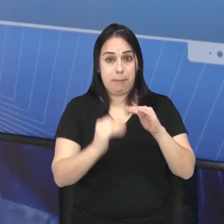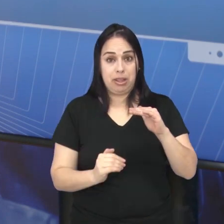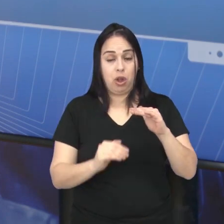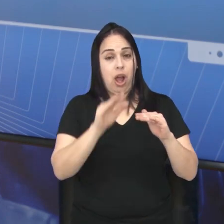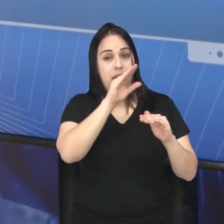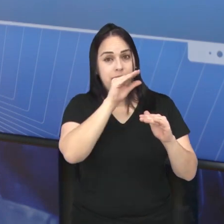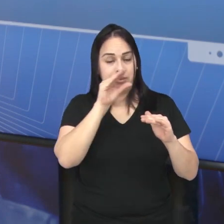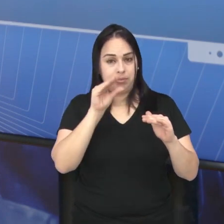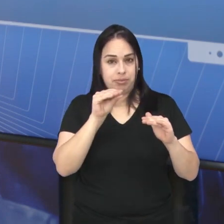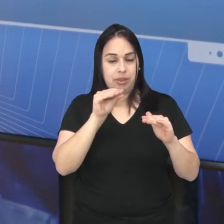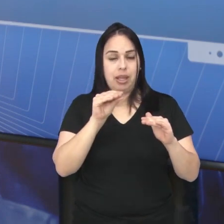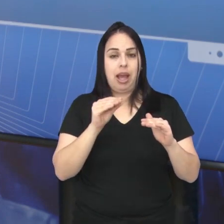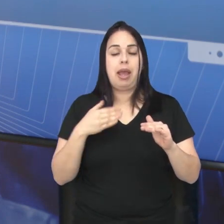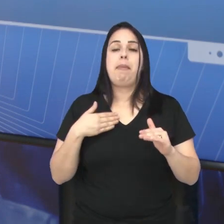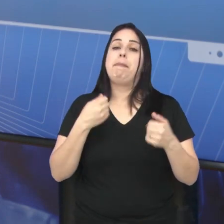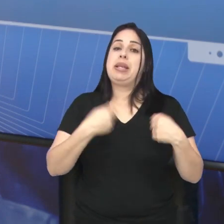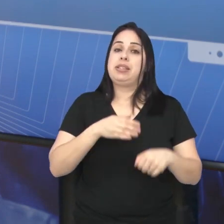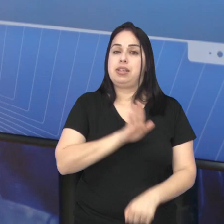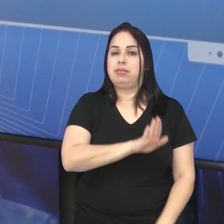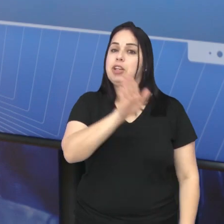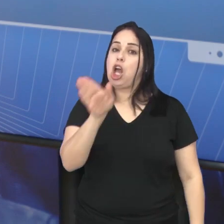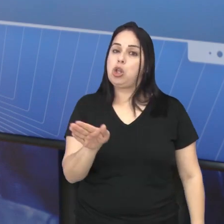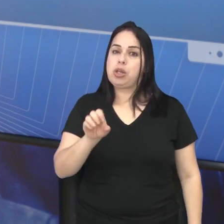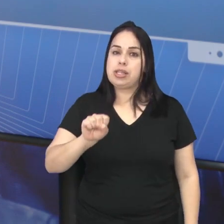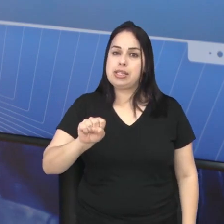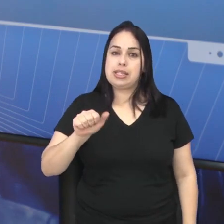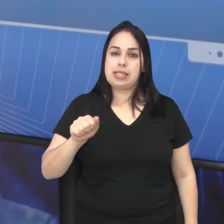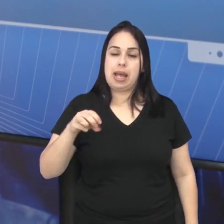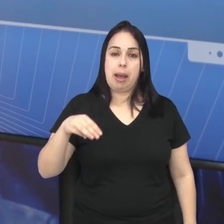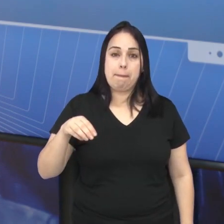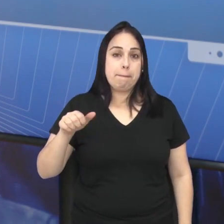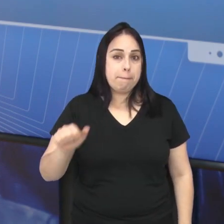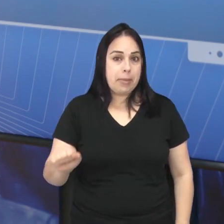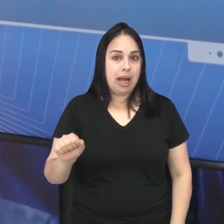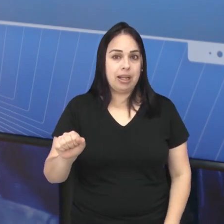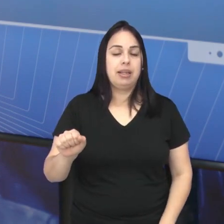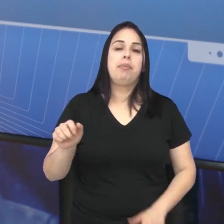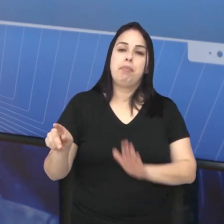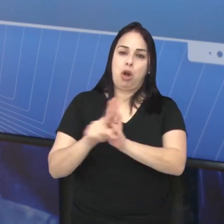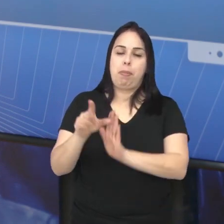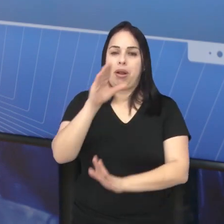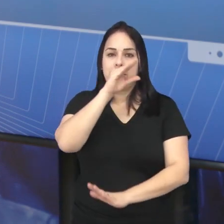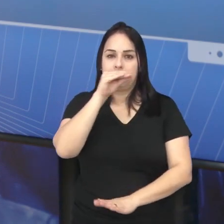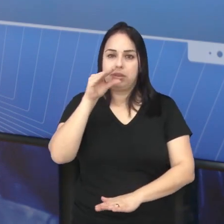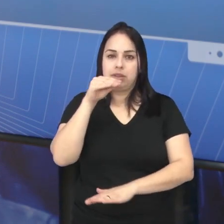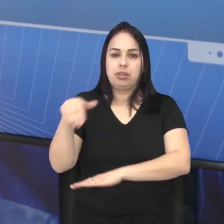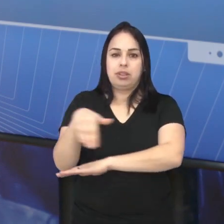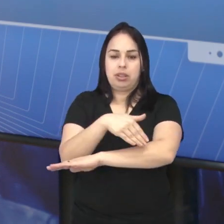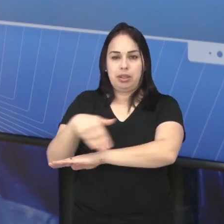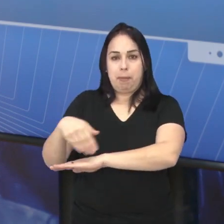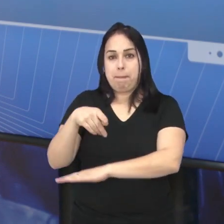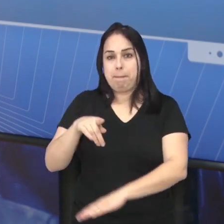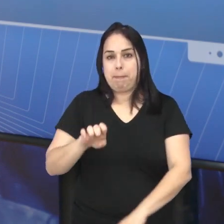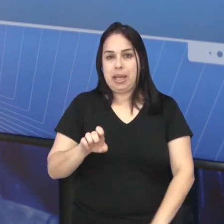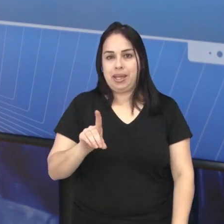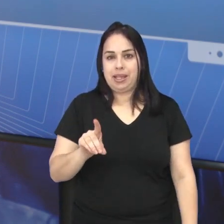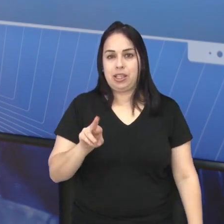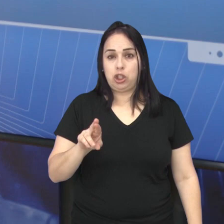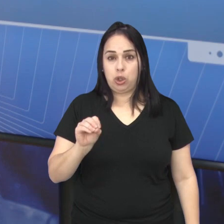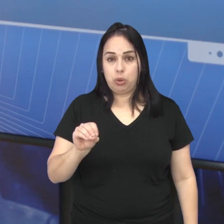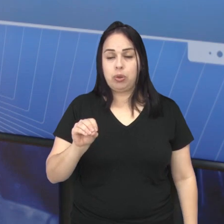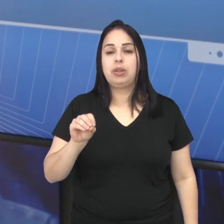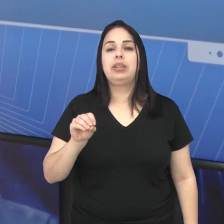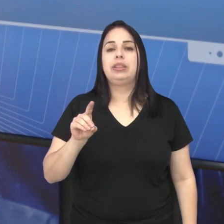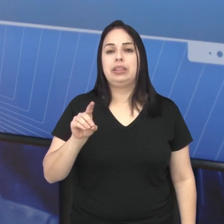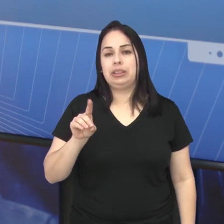de idade, né, para os adolescentes, é o SAMA. É o Serviço Ambulatorial de Adolescente, funciona na Rua